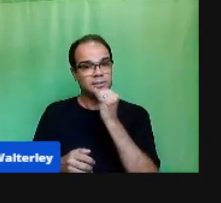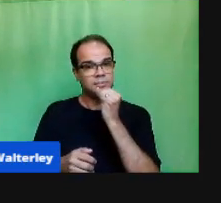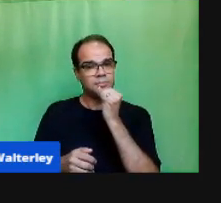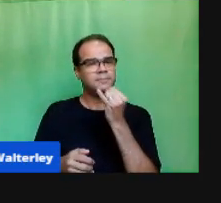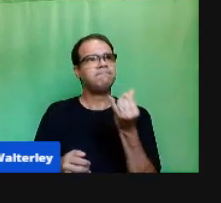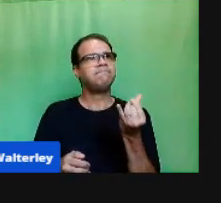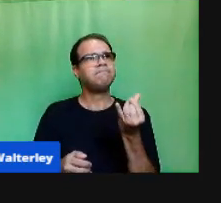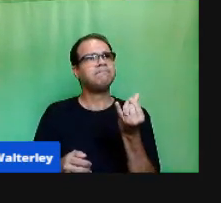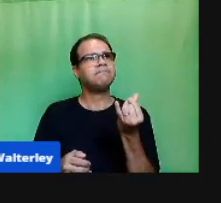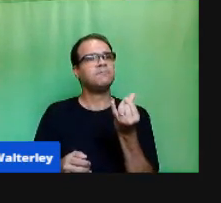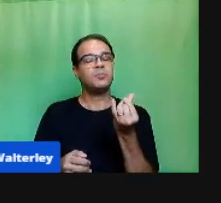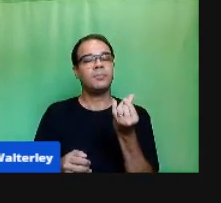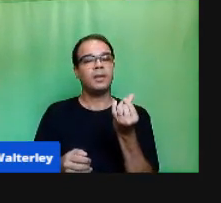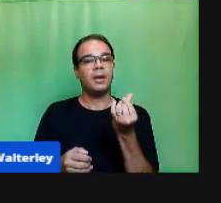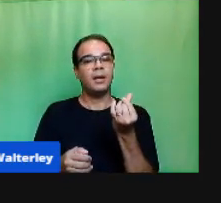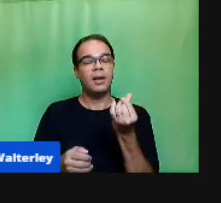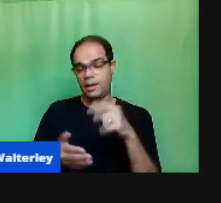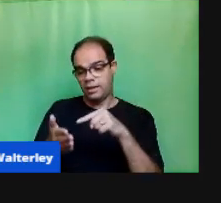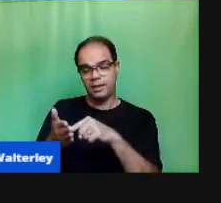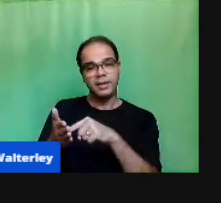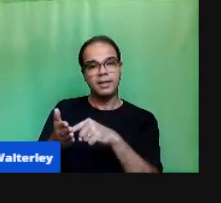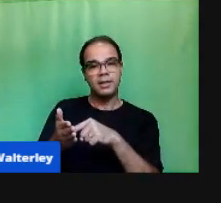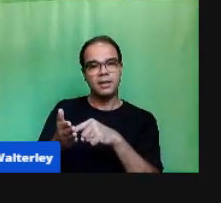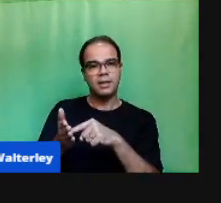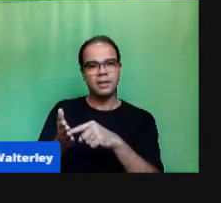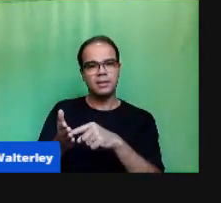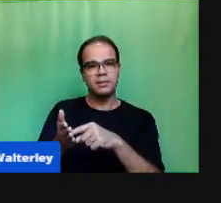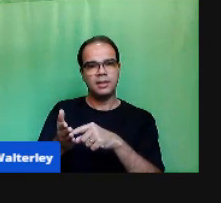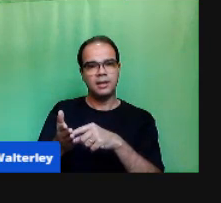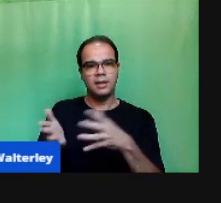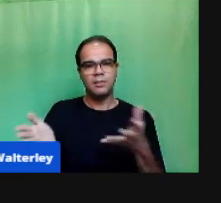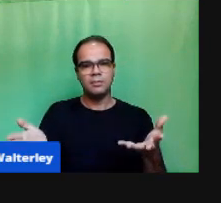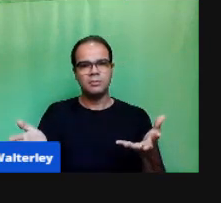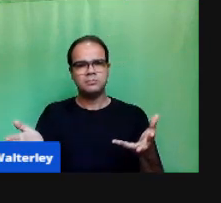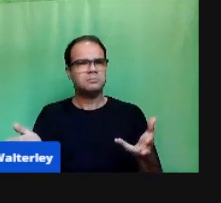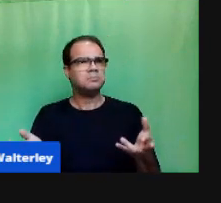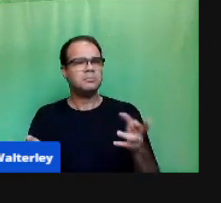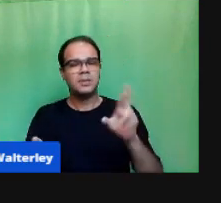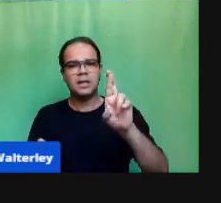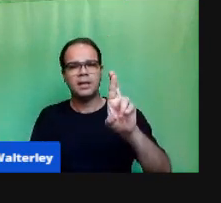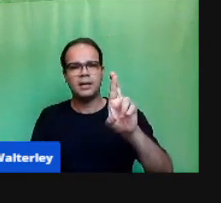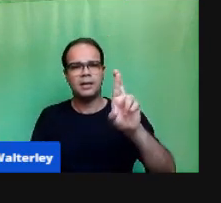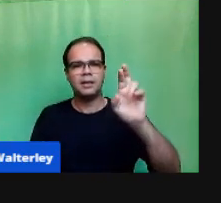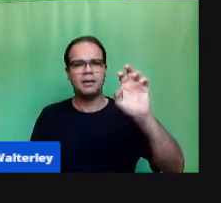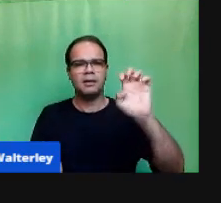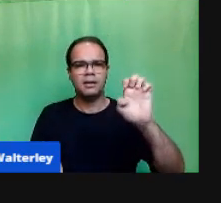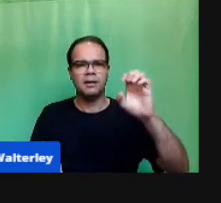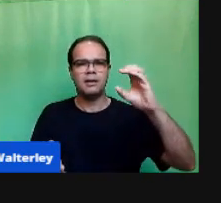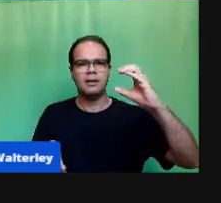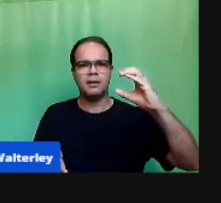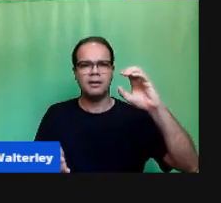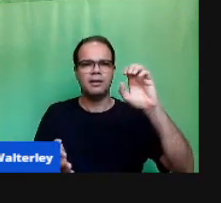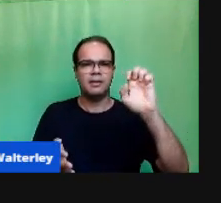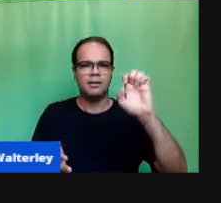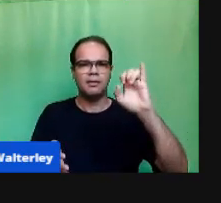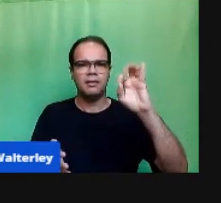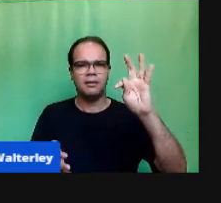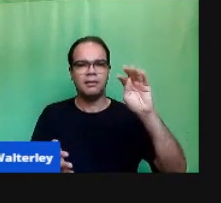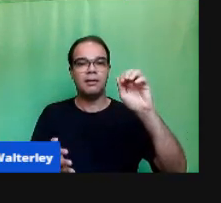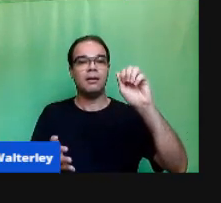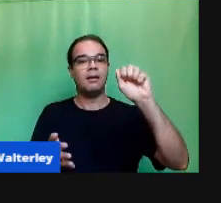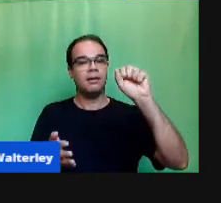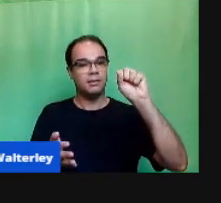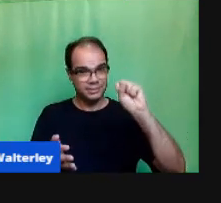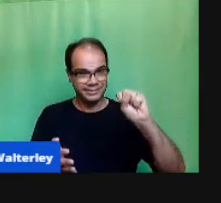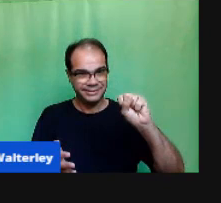e receitas. Olha que interessante, nós podemos lançar isso para a família e pedir, né, a